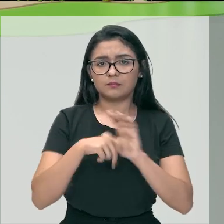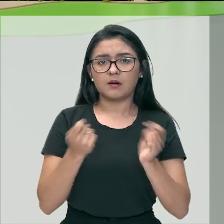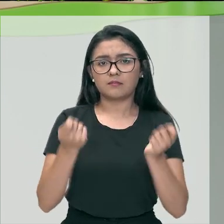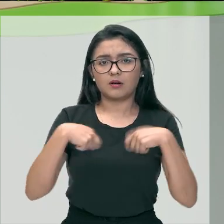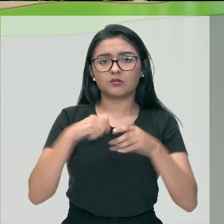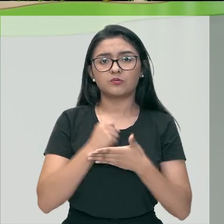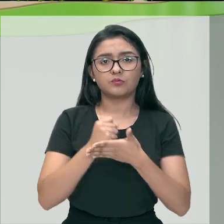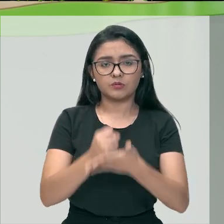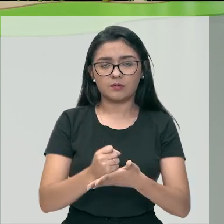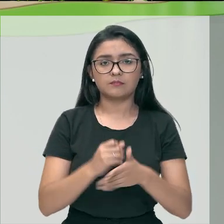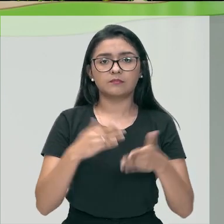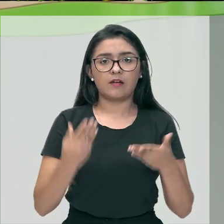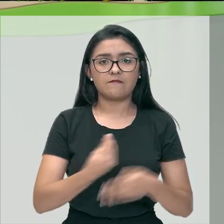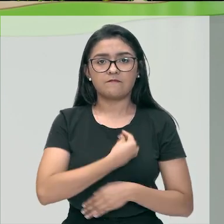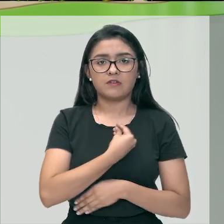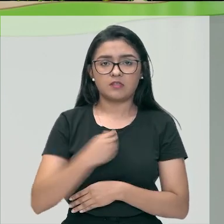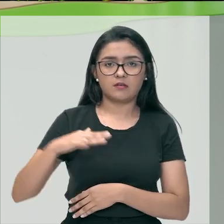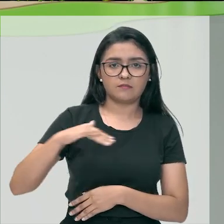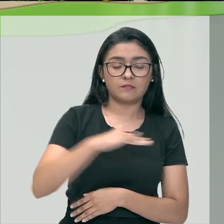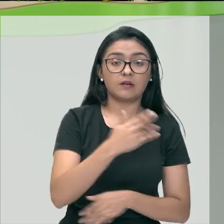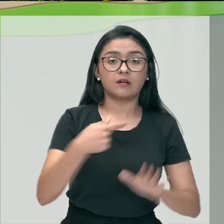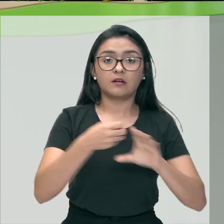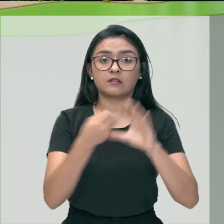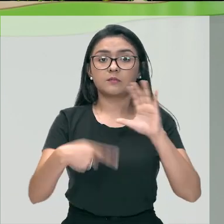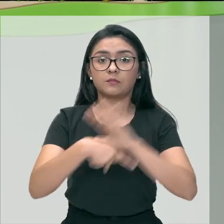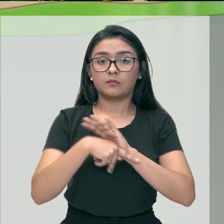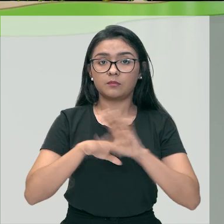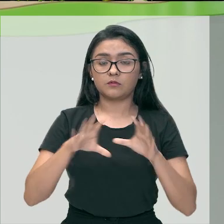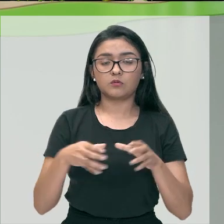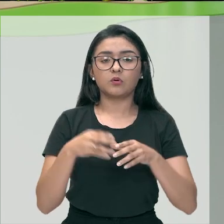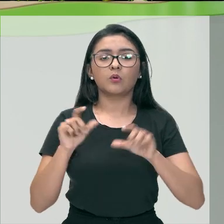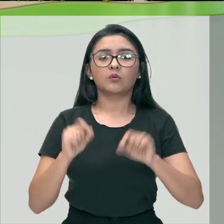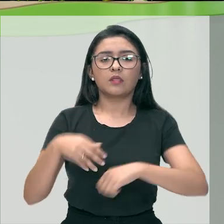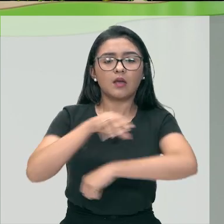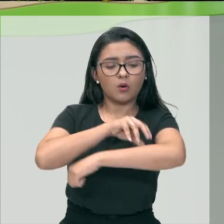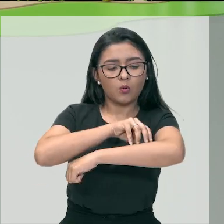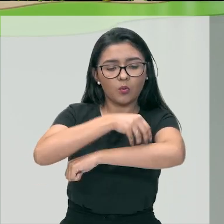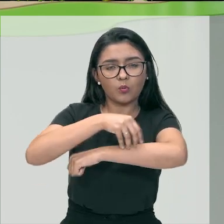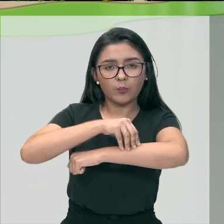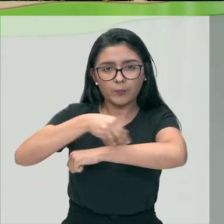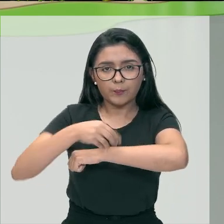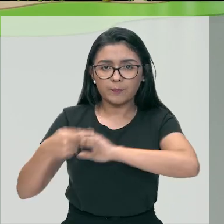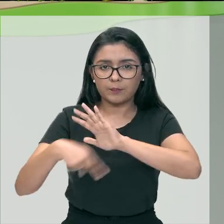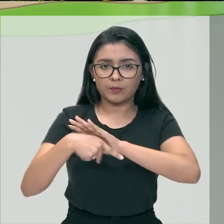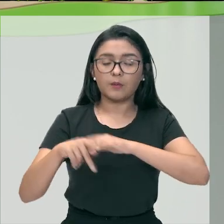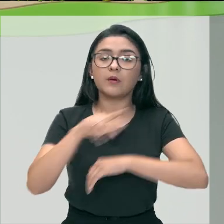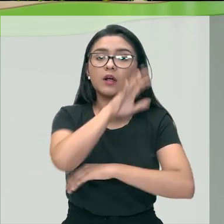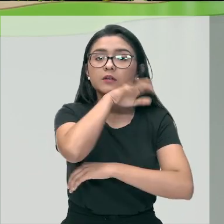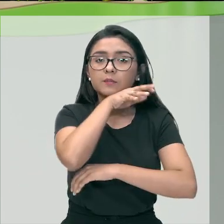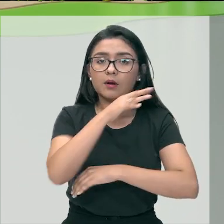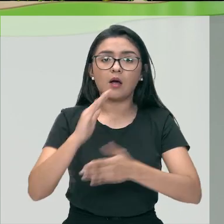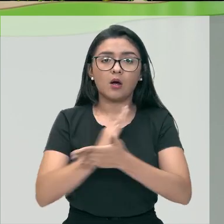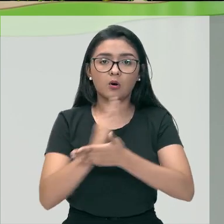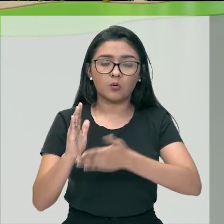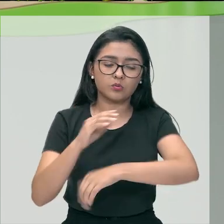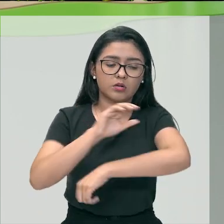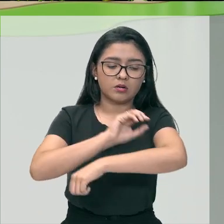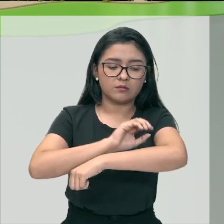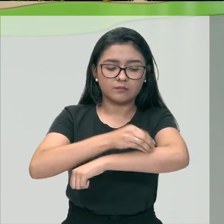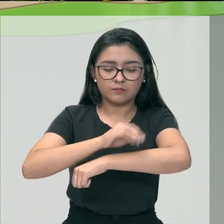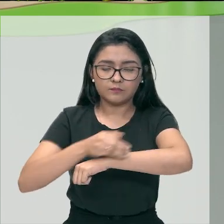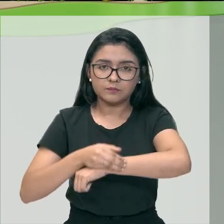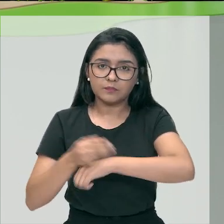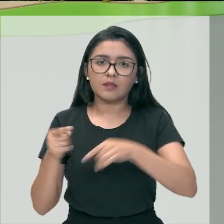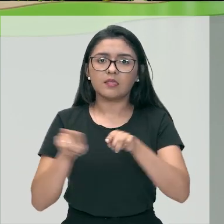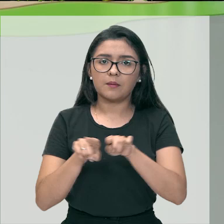a vida desses animais no meio terrestre. E a característica dessa pele, né, o tipo da pele desses animais, que alguns têm escamas e outros